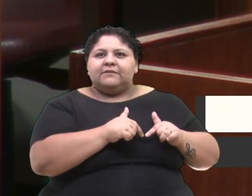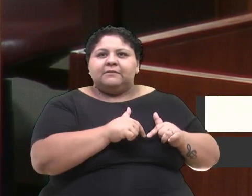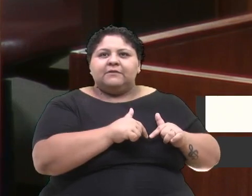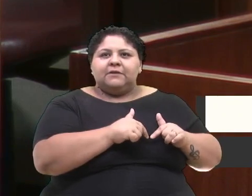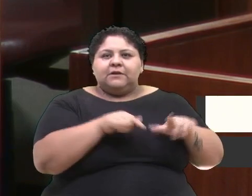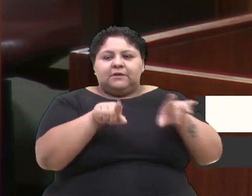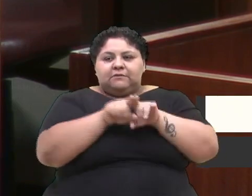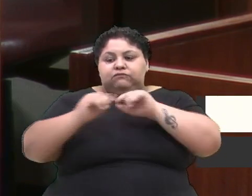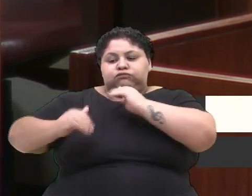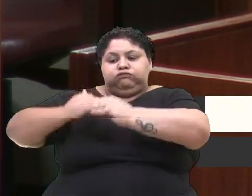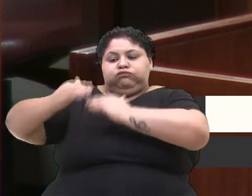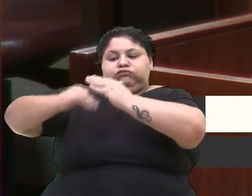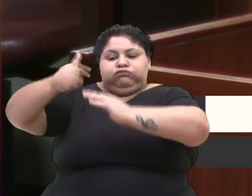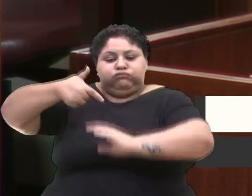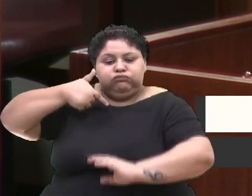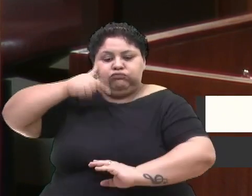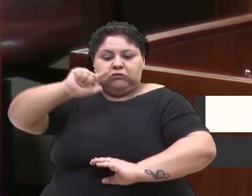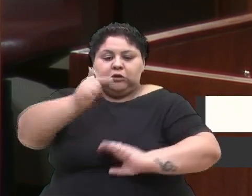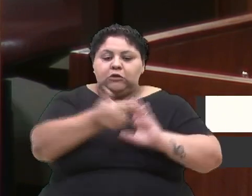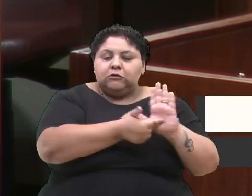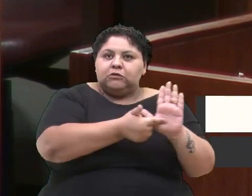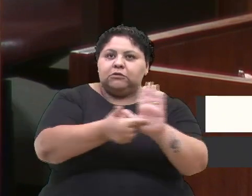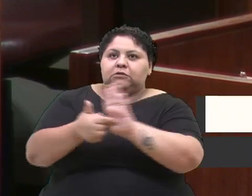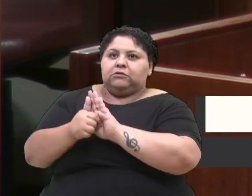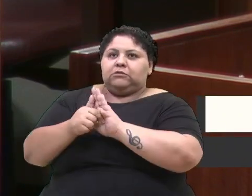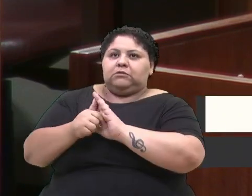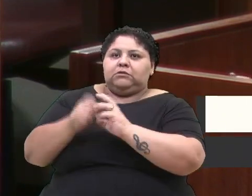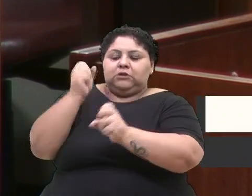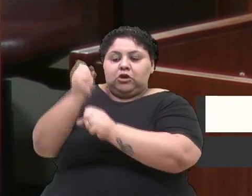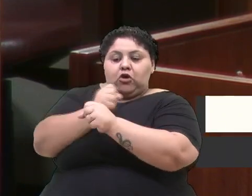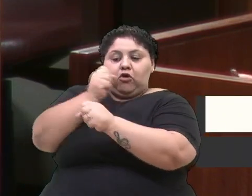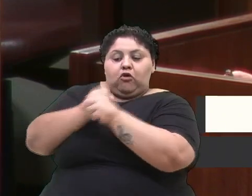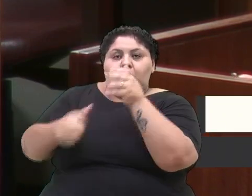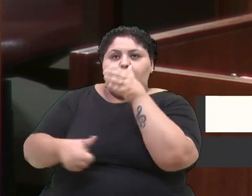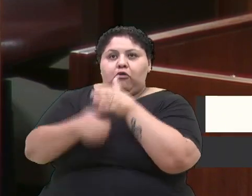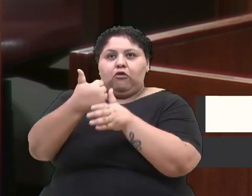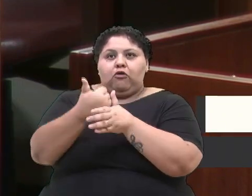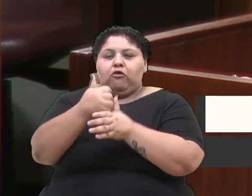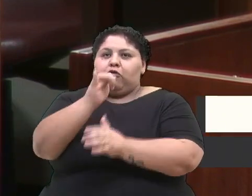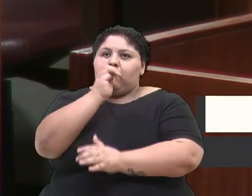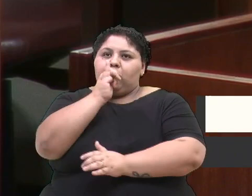avanços conquistados, destacamos obras e melhorias como o novo